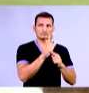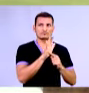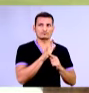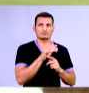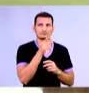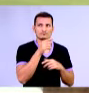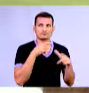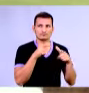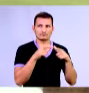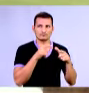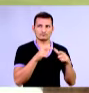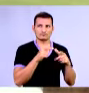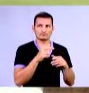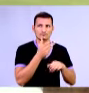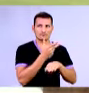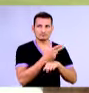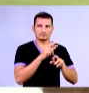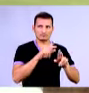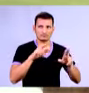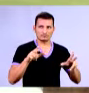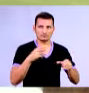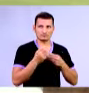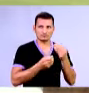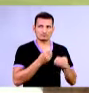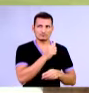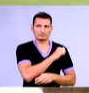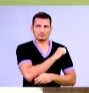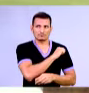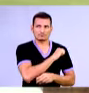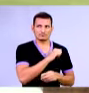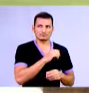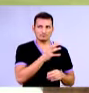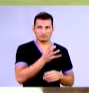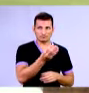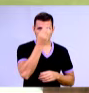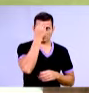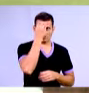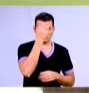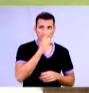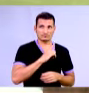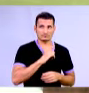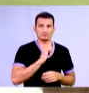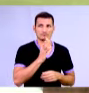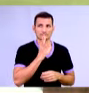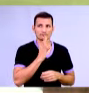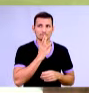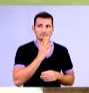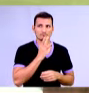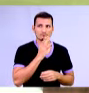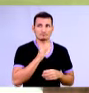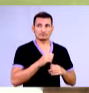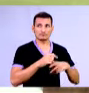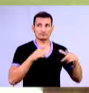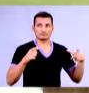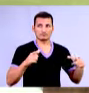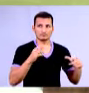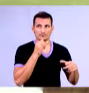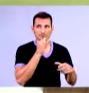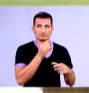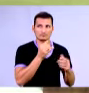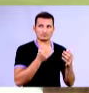você trabalha com mídias diferentes, a forma que o aluno tem para memorizar, reter aquele conhecimento, ele é ampliado se comparado apenas a